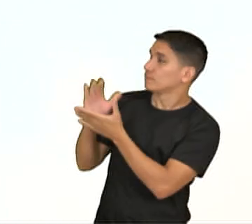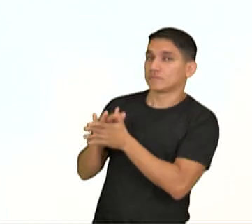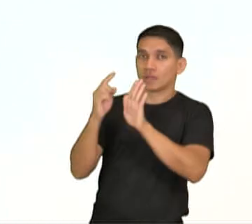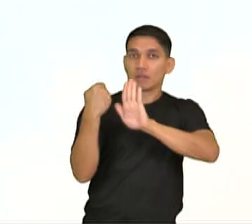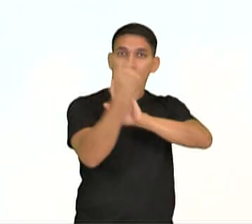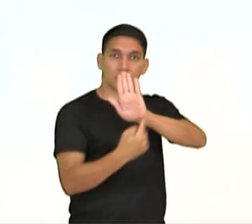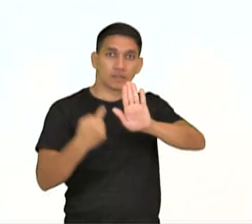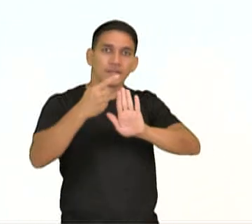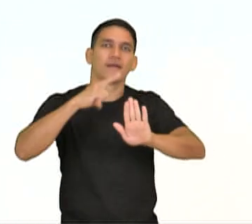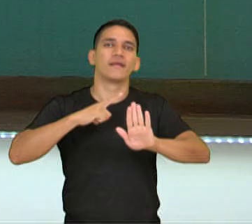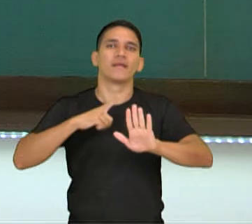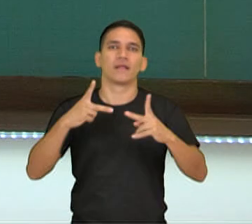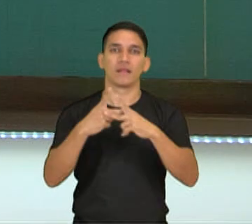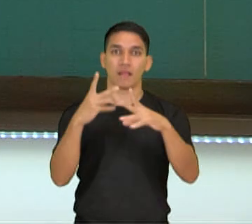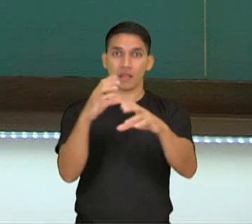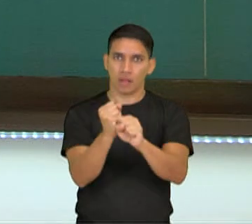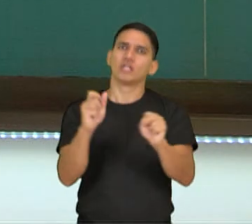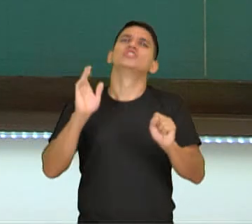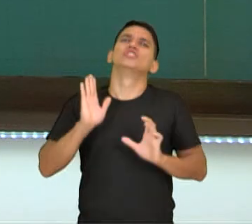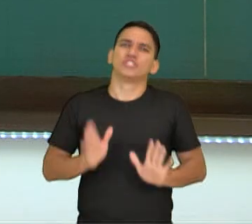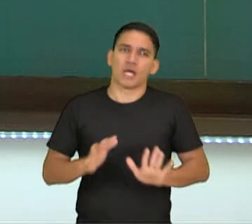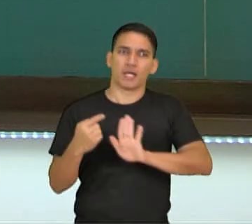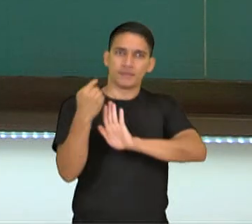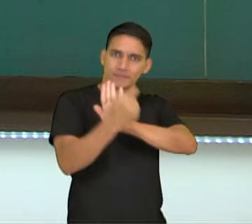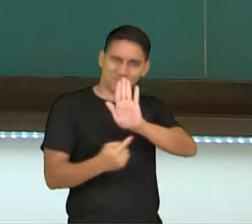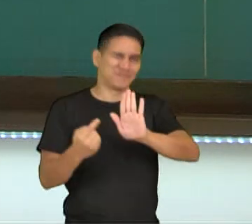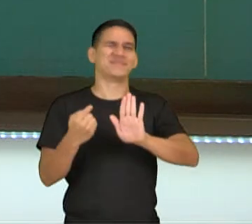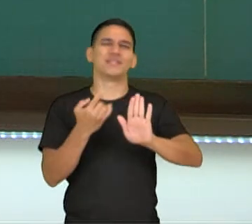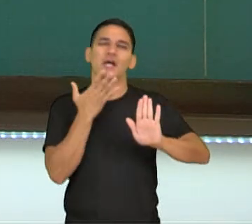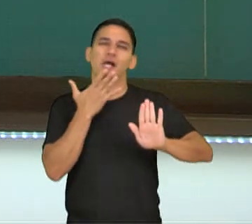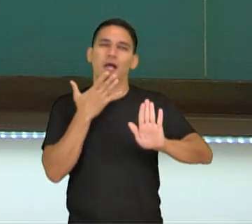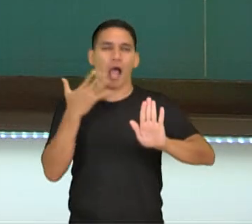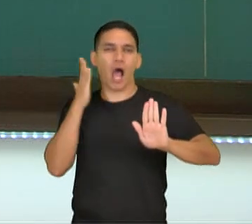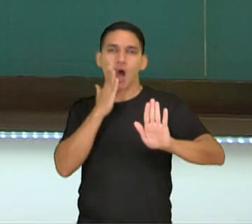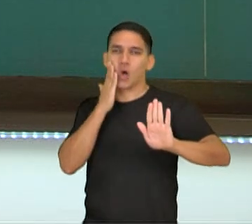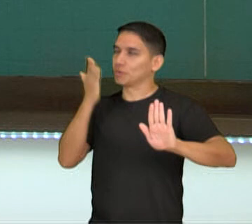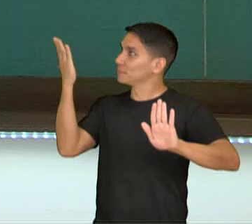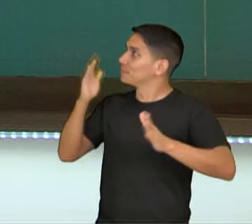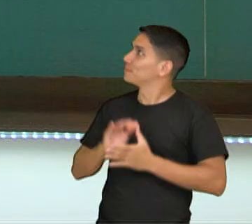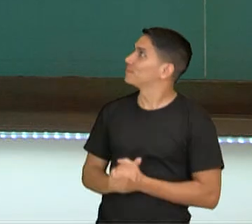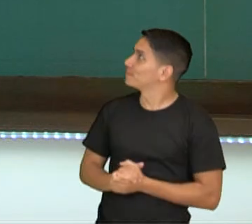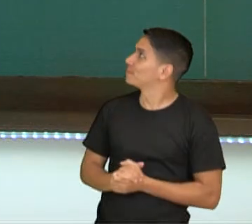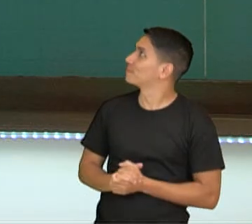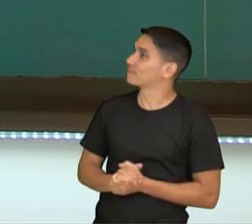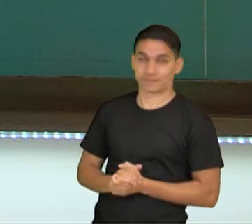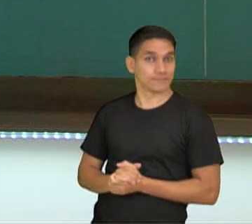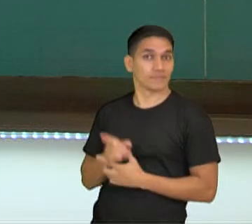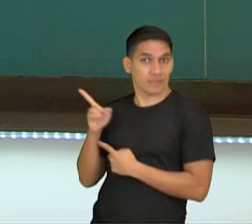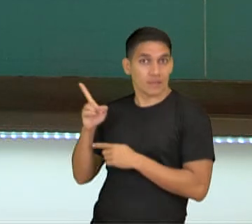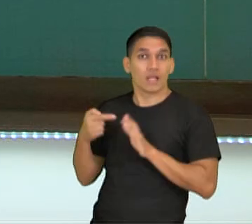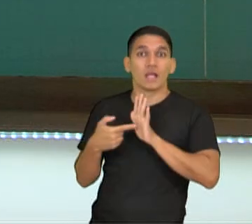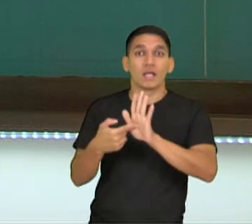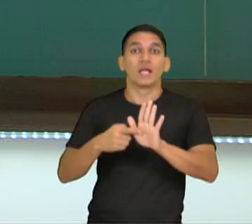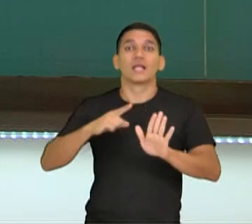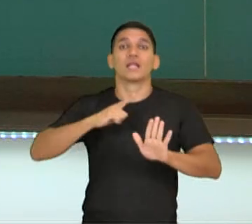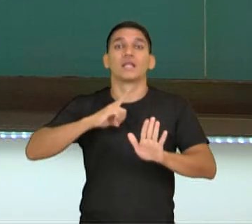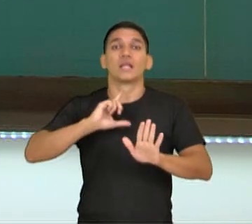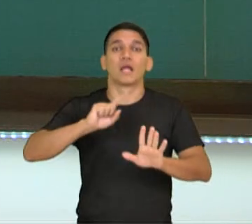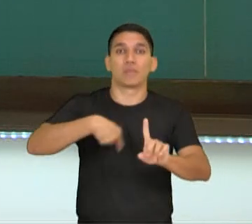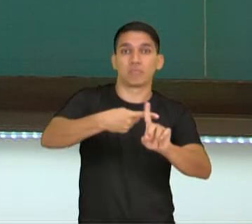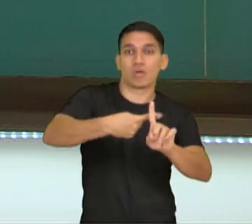círculo trigonométrico. Vejam que aqui já está círculo porque ele está pintadinho, Então, o círculo trigonométrico, nós temos os valores de